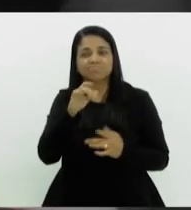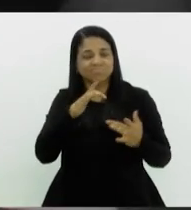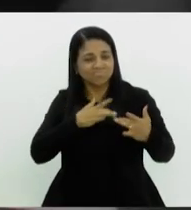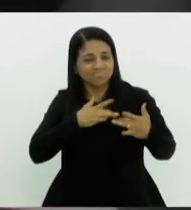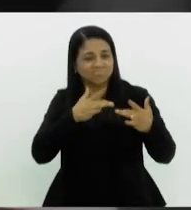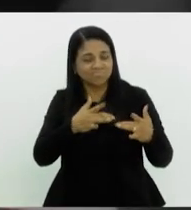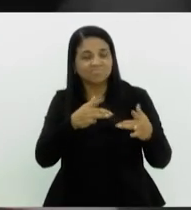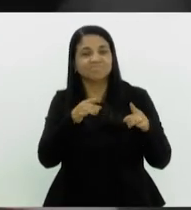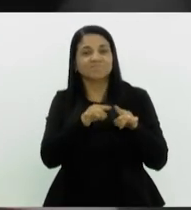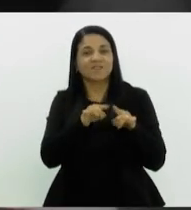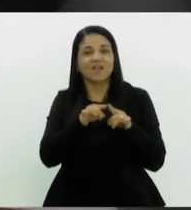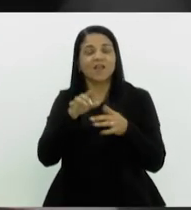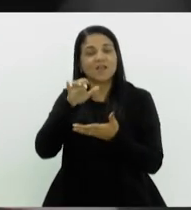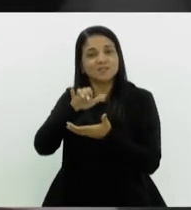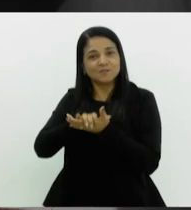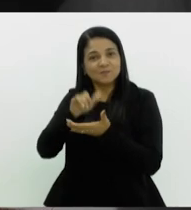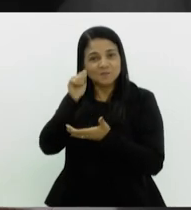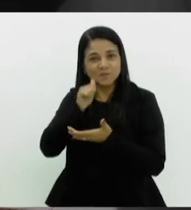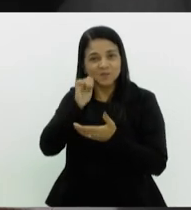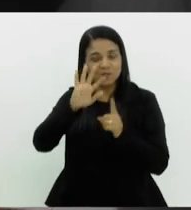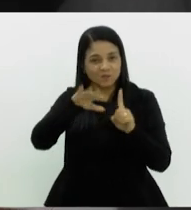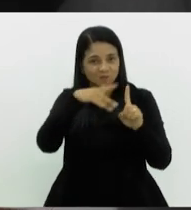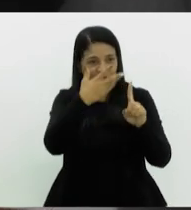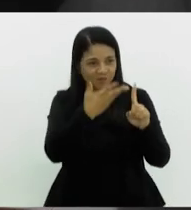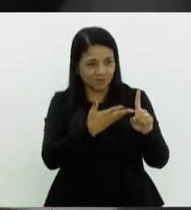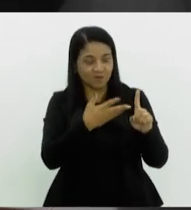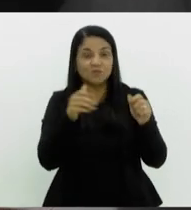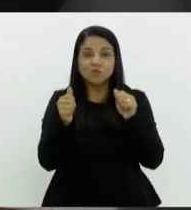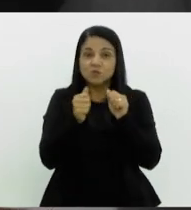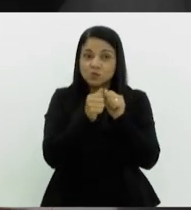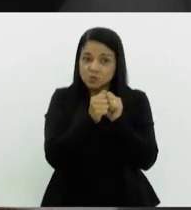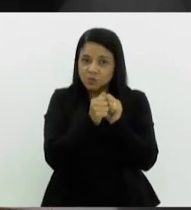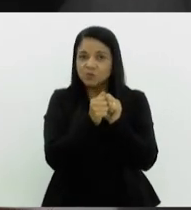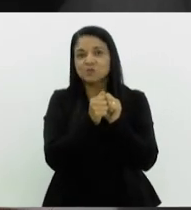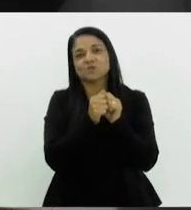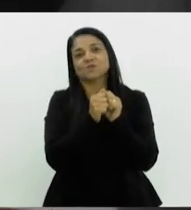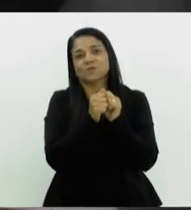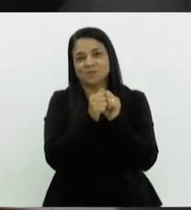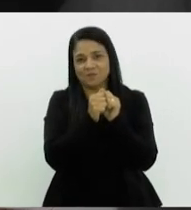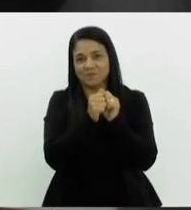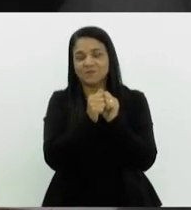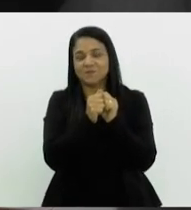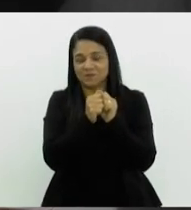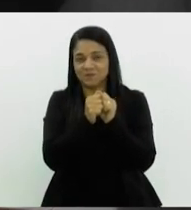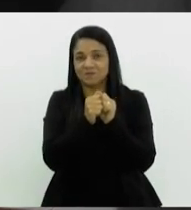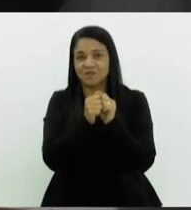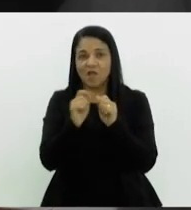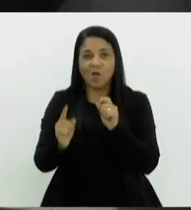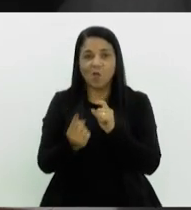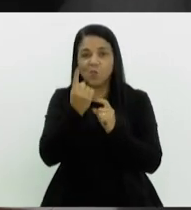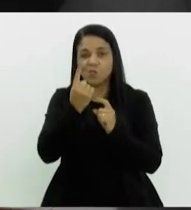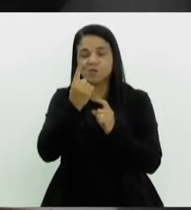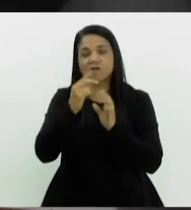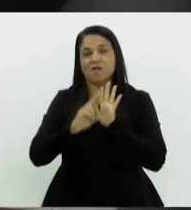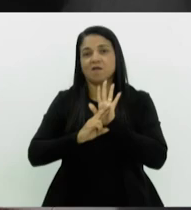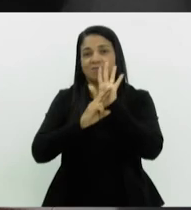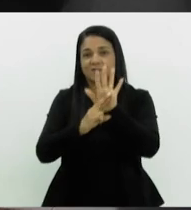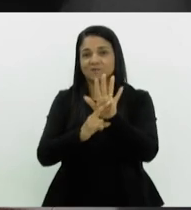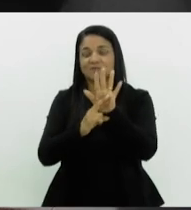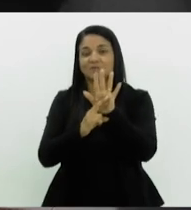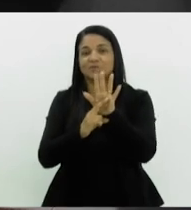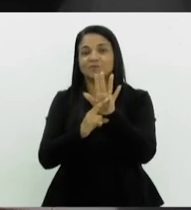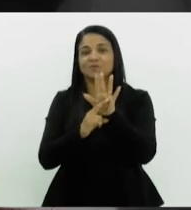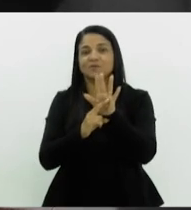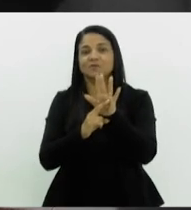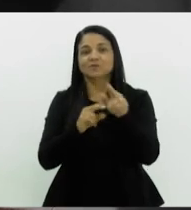do homenageado, que hoje recebe essa homenagem junto com ele. Sou aqui a única representante do gênero feminino,